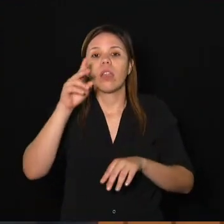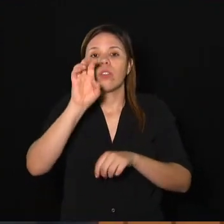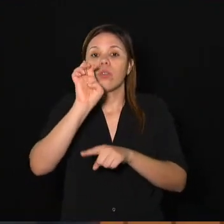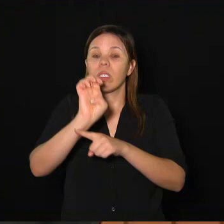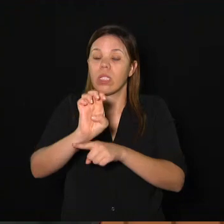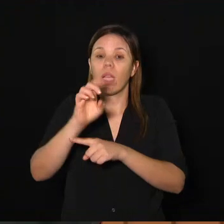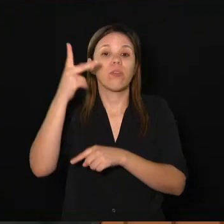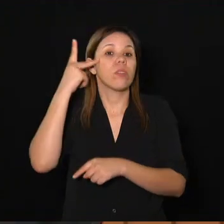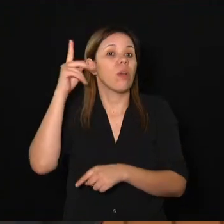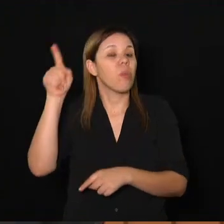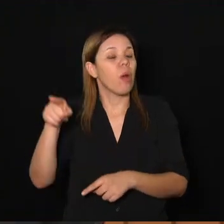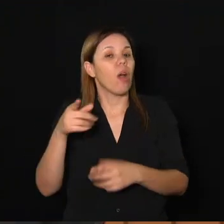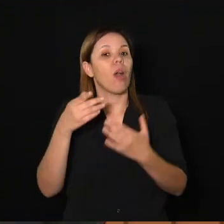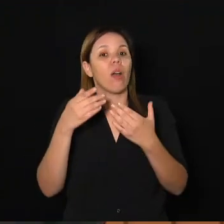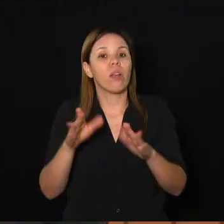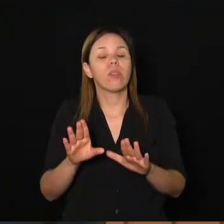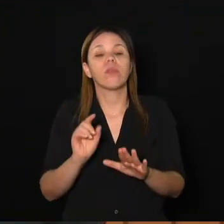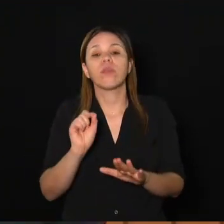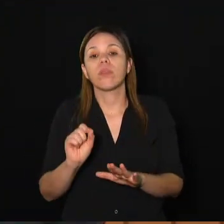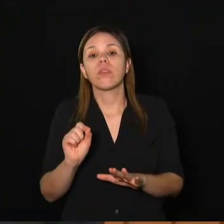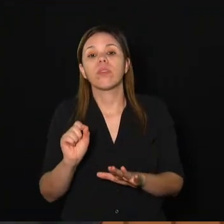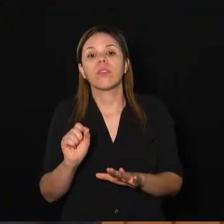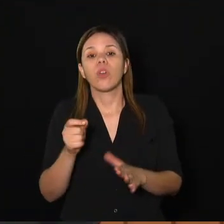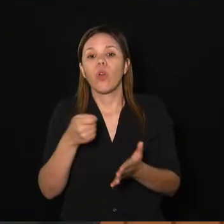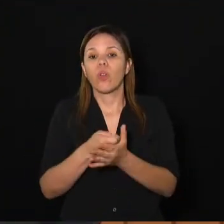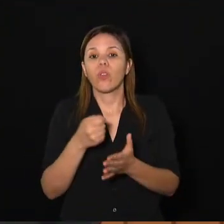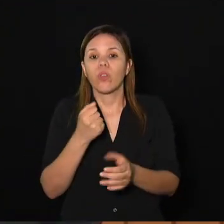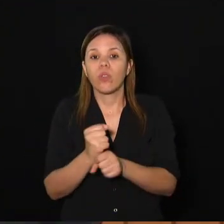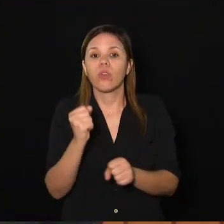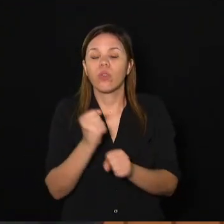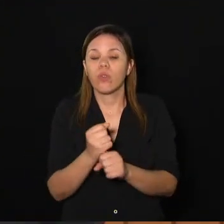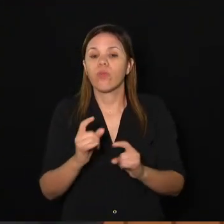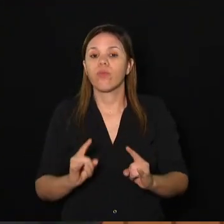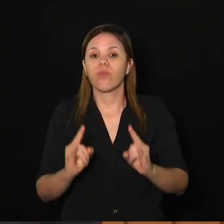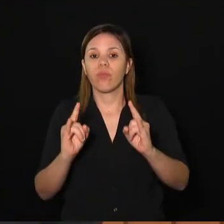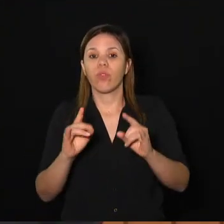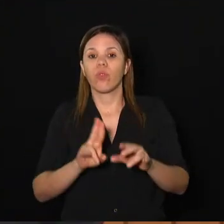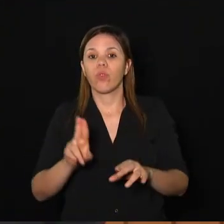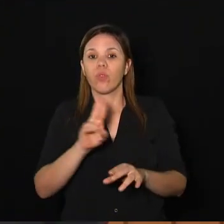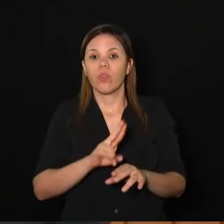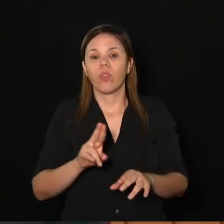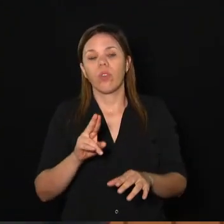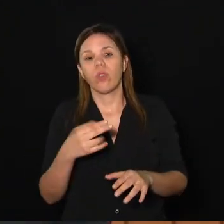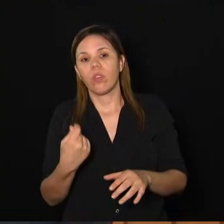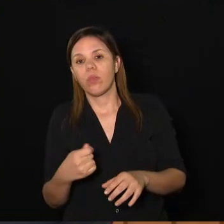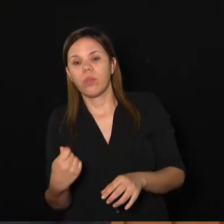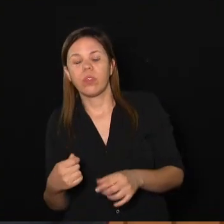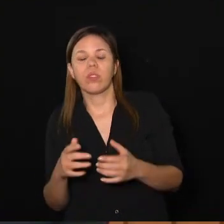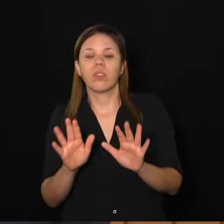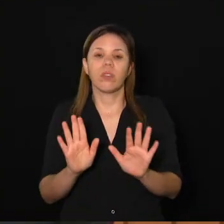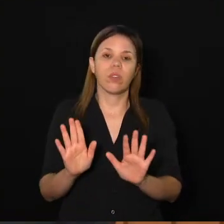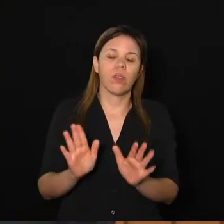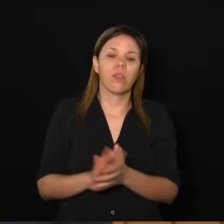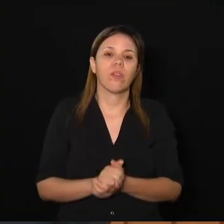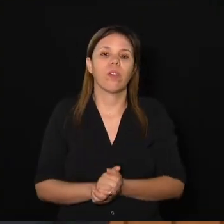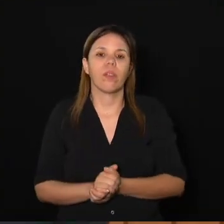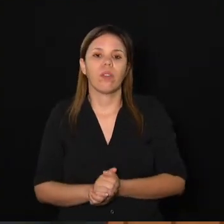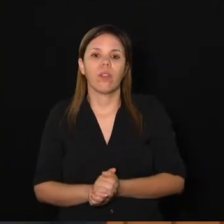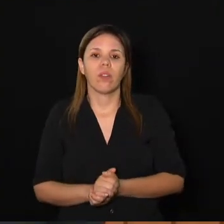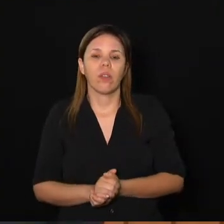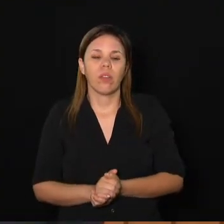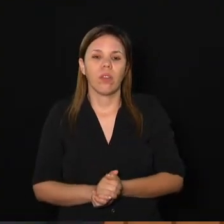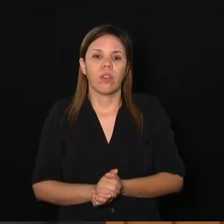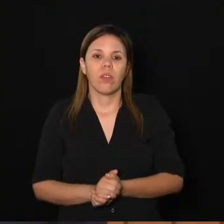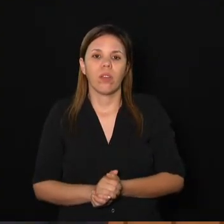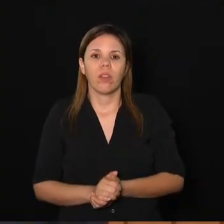infrações sanitárias construir ou fazer funcionar sem estabelecimentos no caso o autodenominado